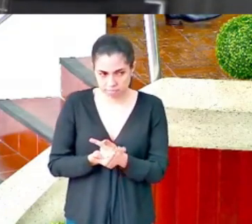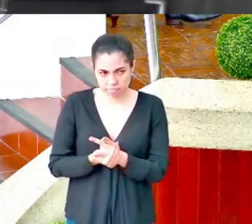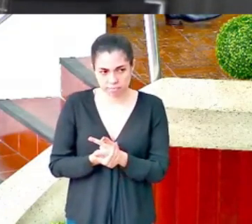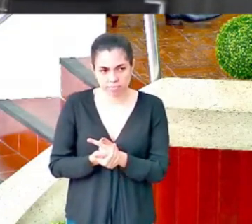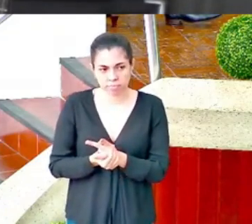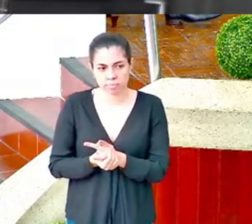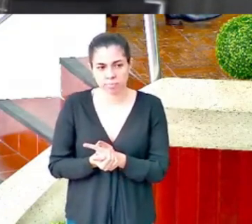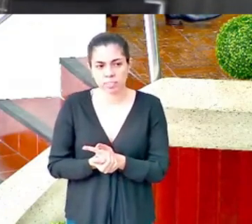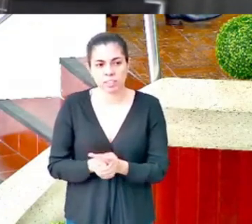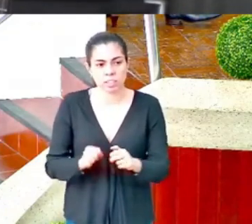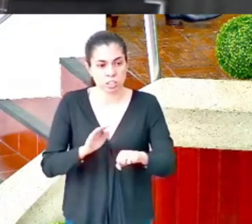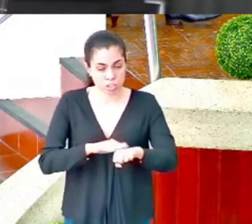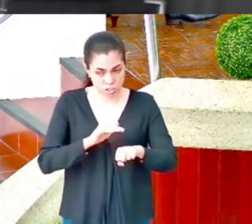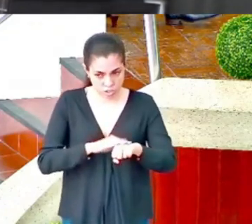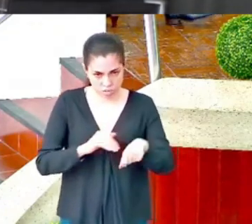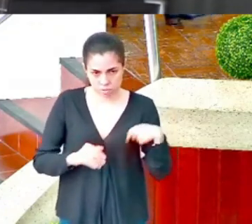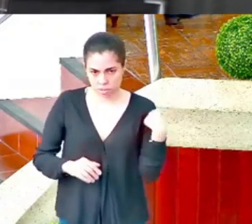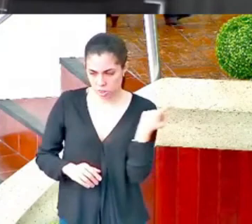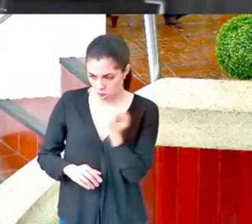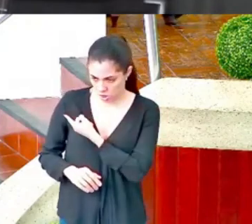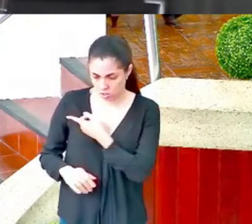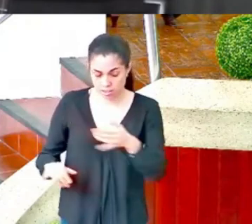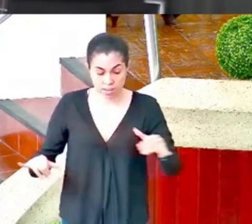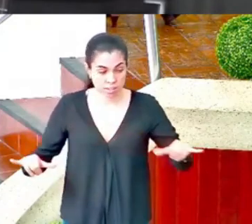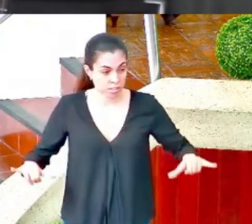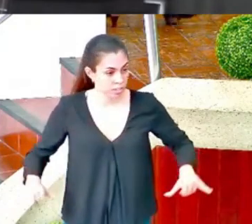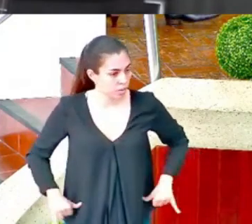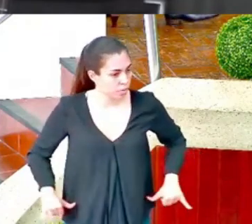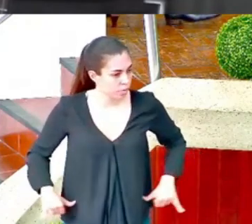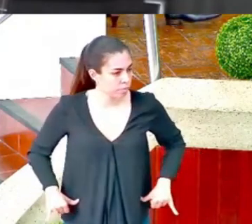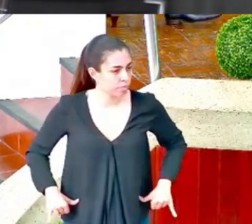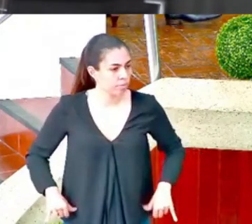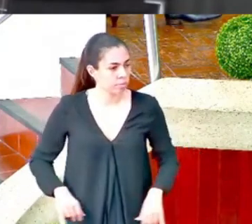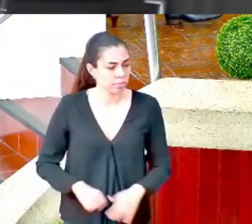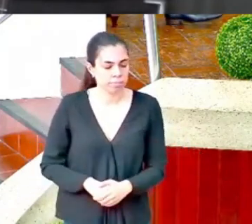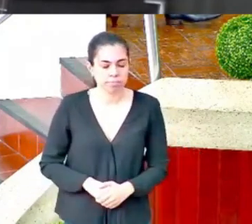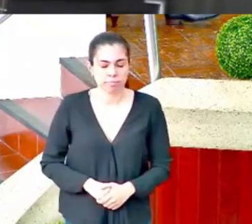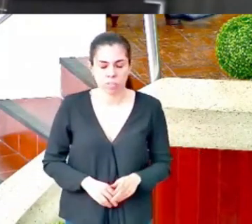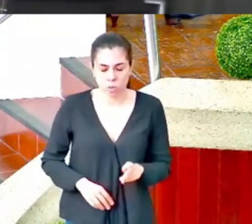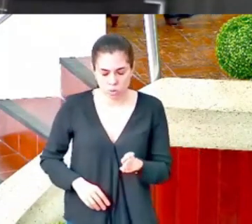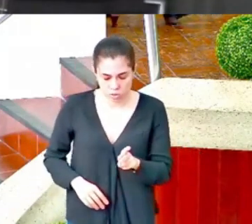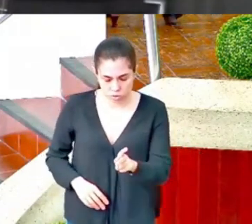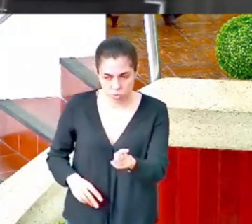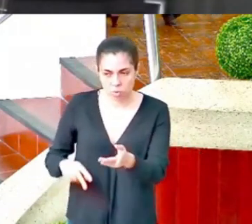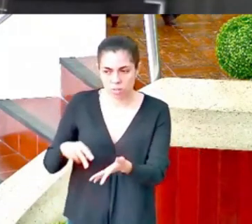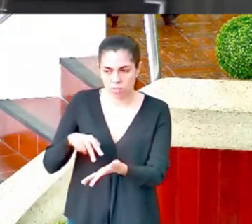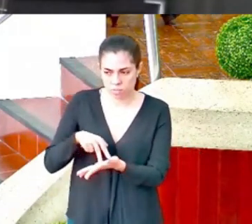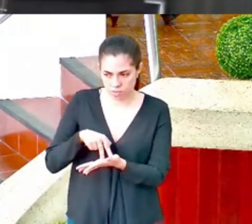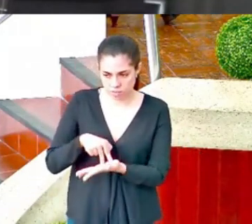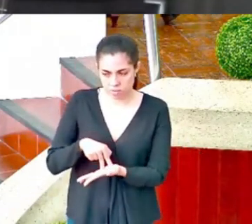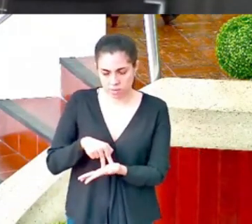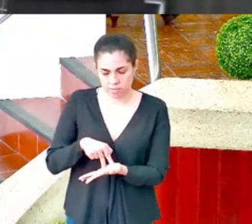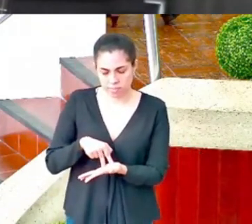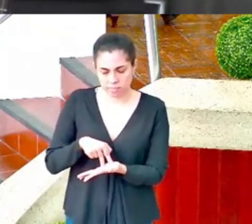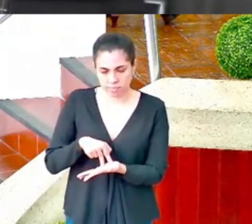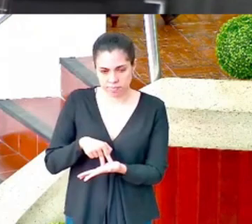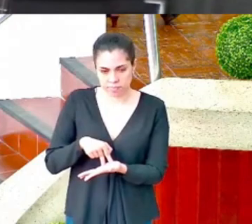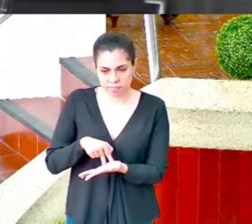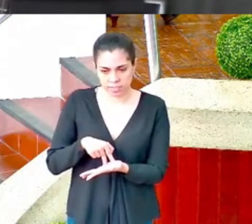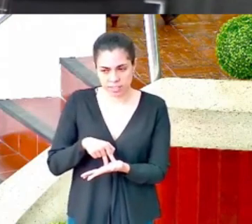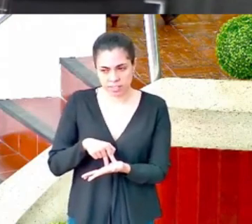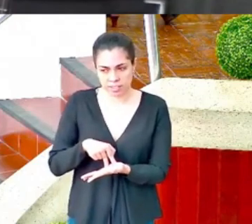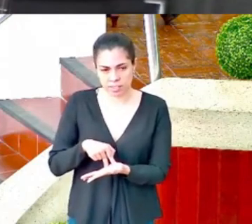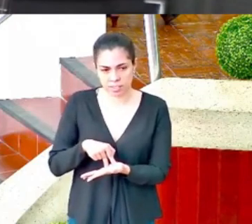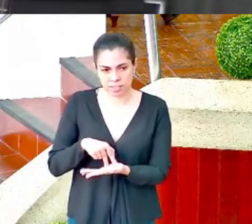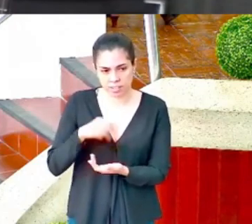que sofrem por Jesus. A minha oração é que você não desista. Olhe para a história de Josias.